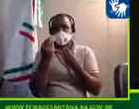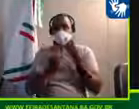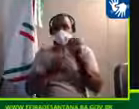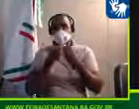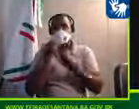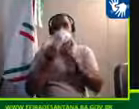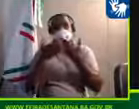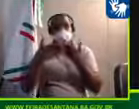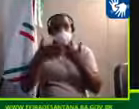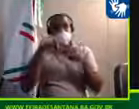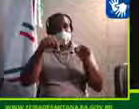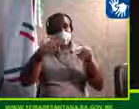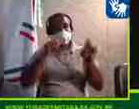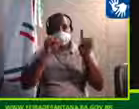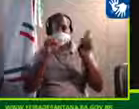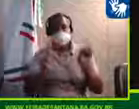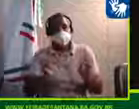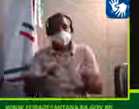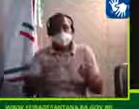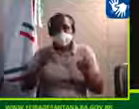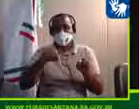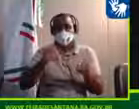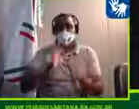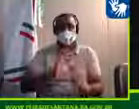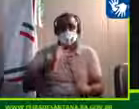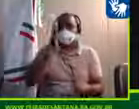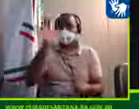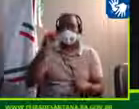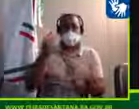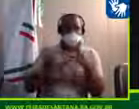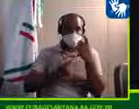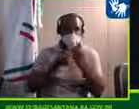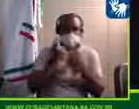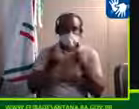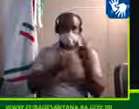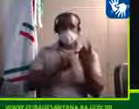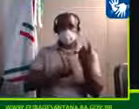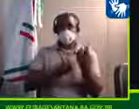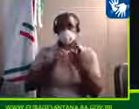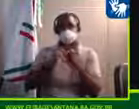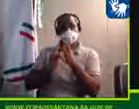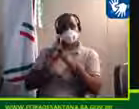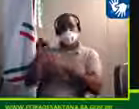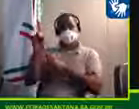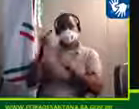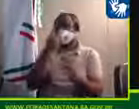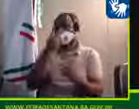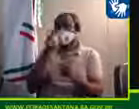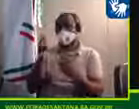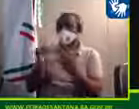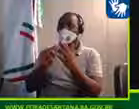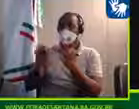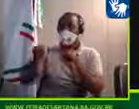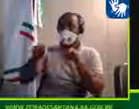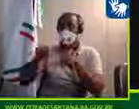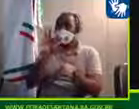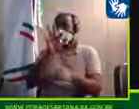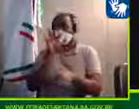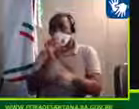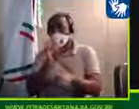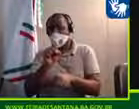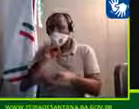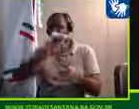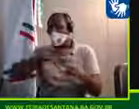o que é que está acontecendo também, eu deixo nessa mesma pergunta, o que é que está